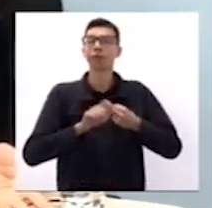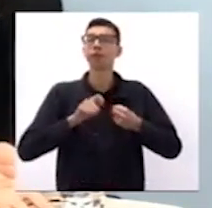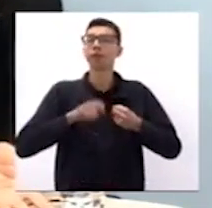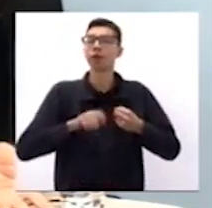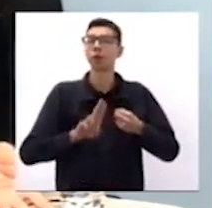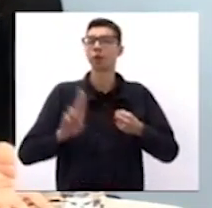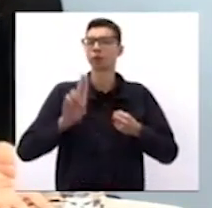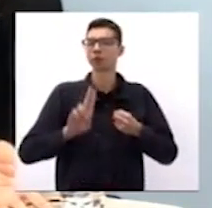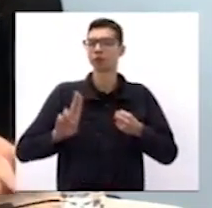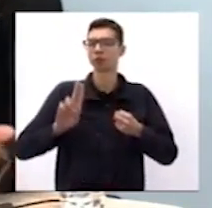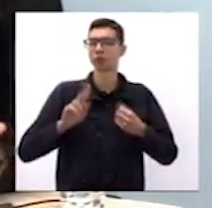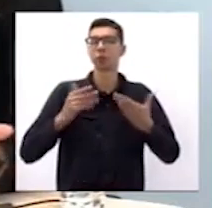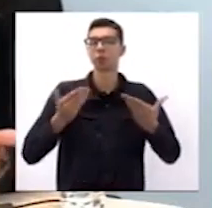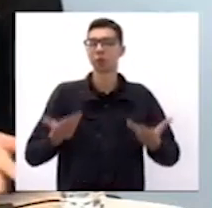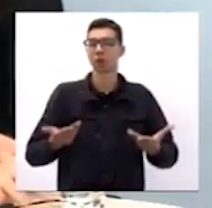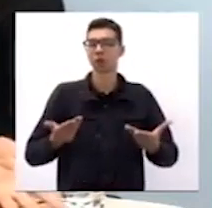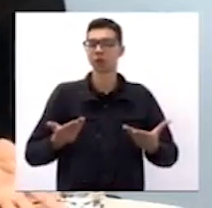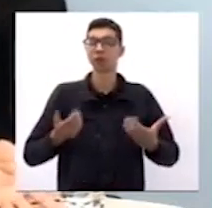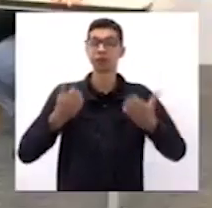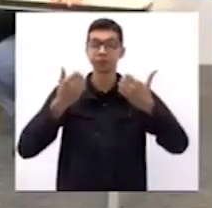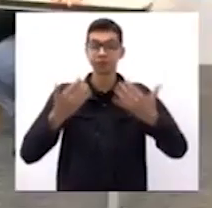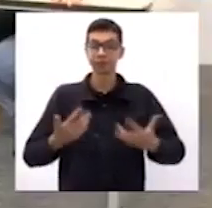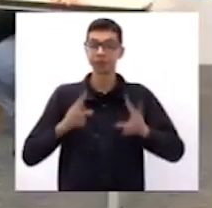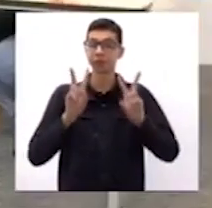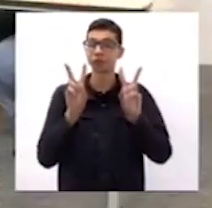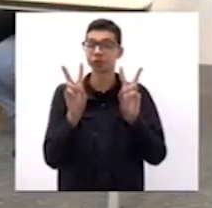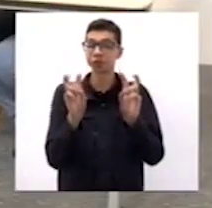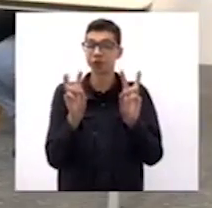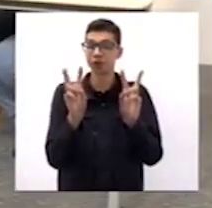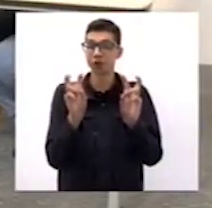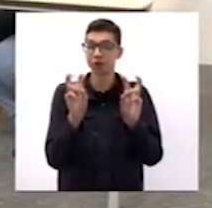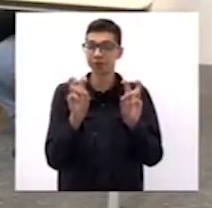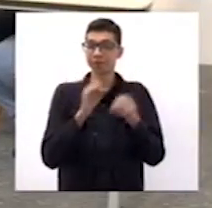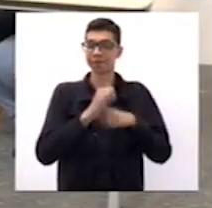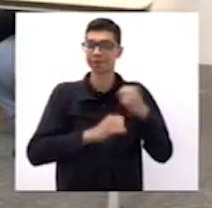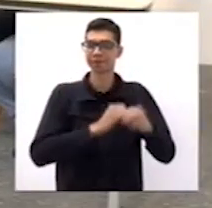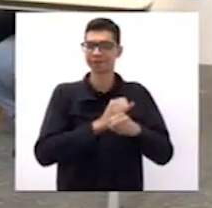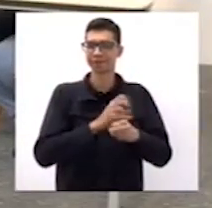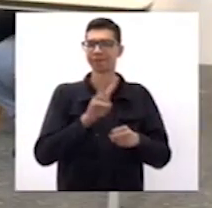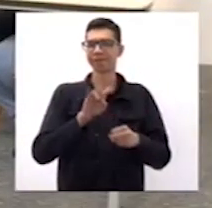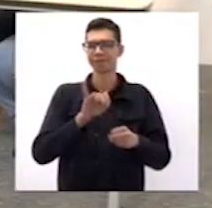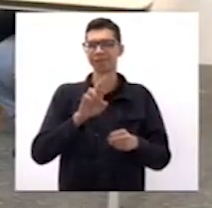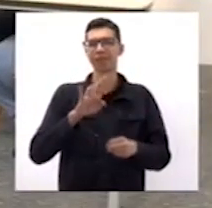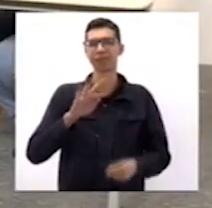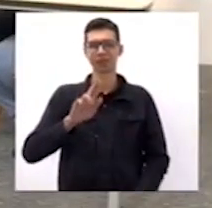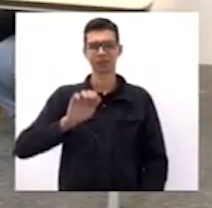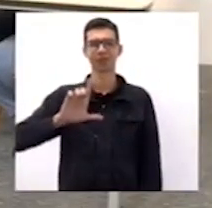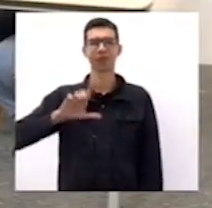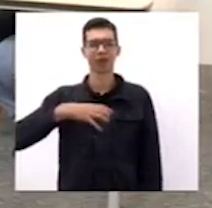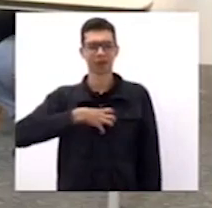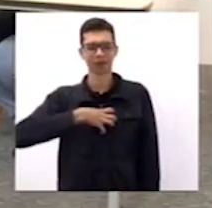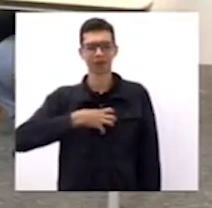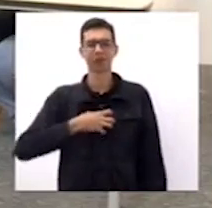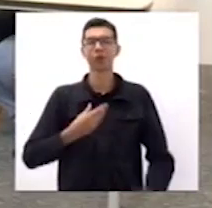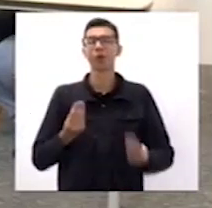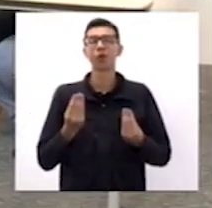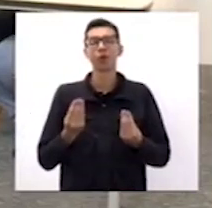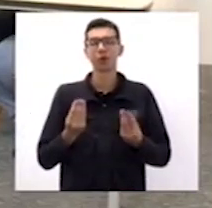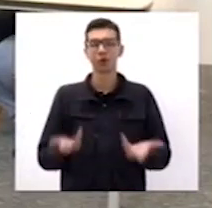que nós estamos falando no nosso espaço virtual, né? O fórum é uma ferramenta